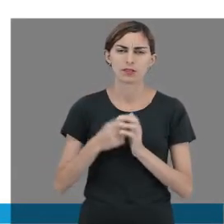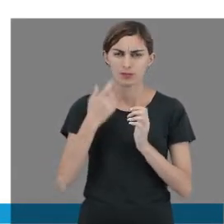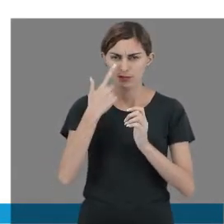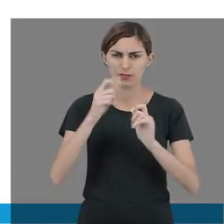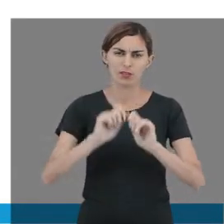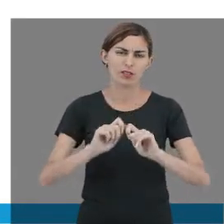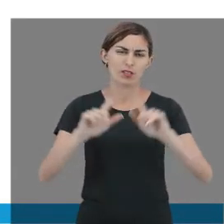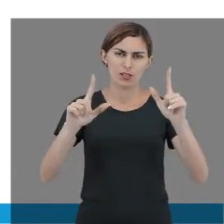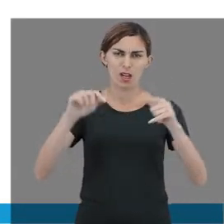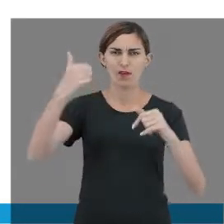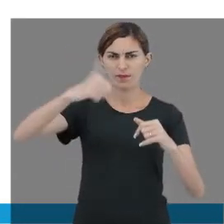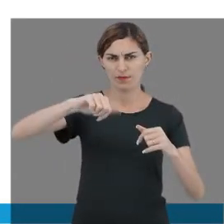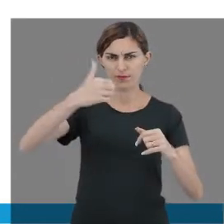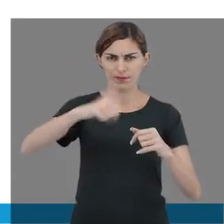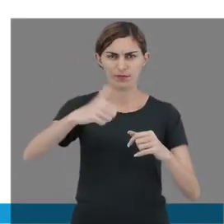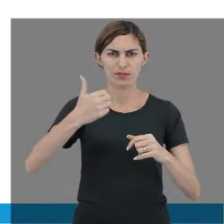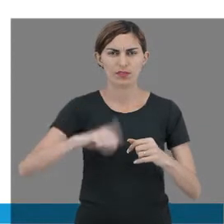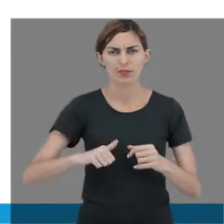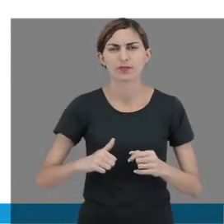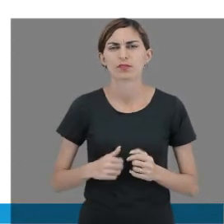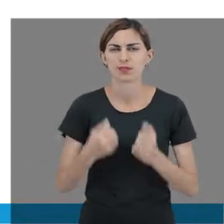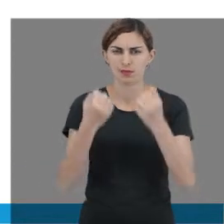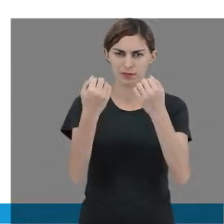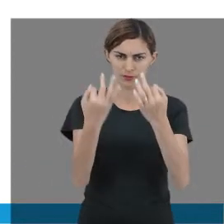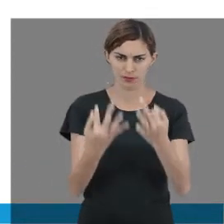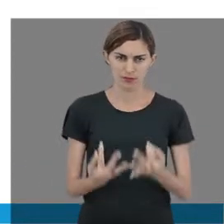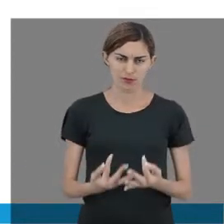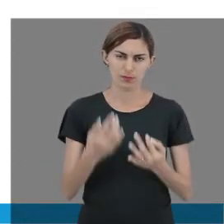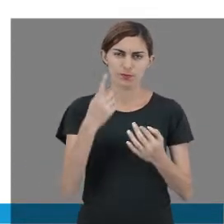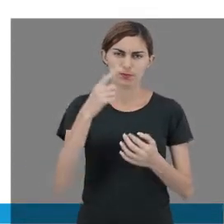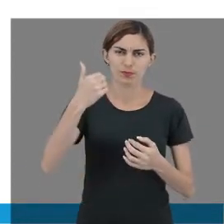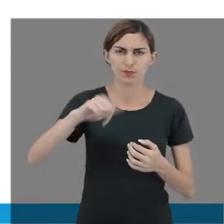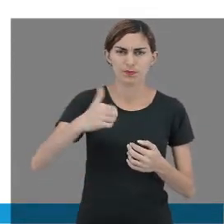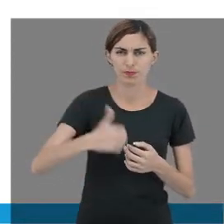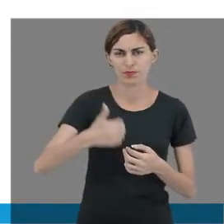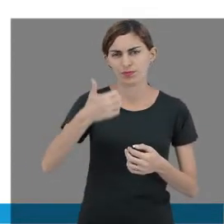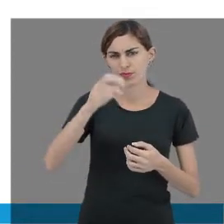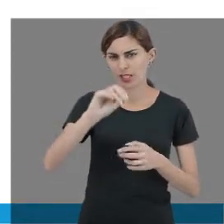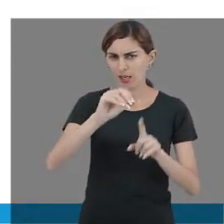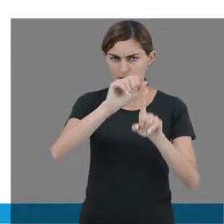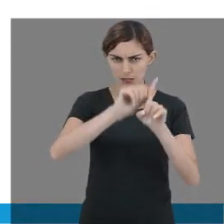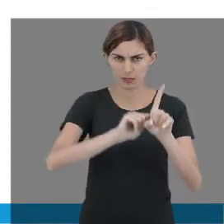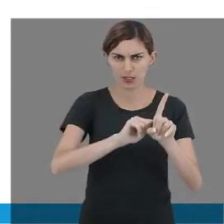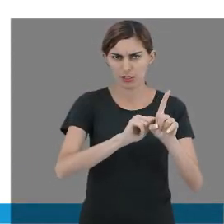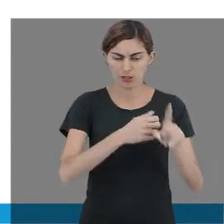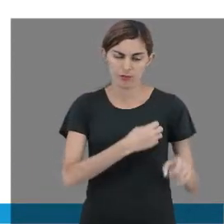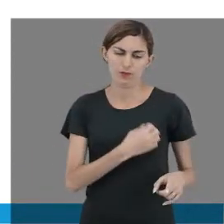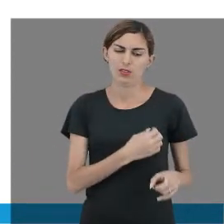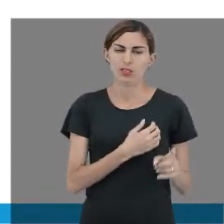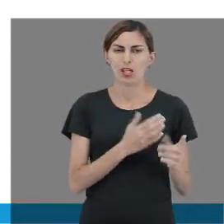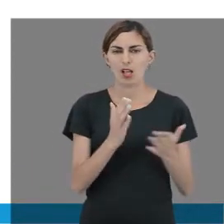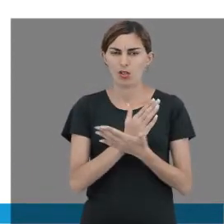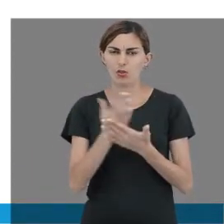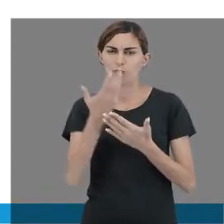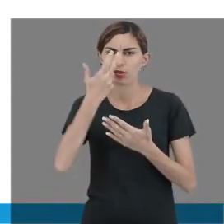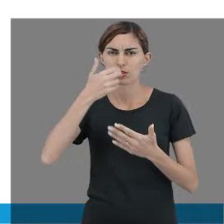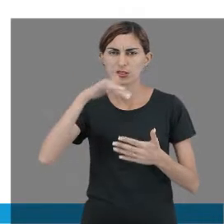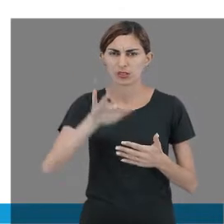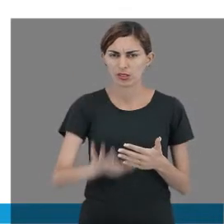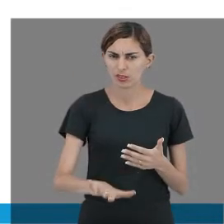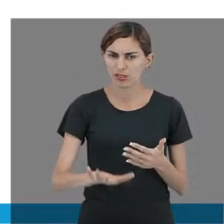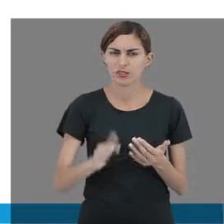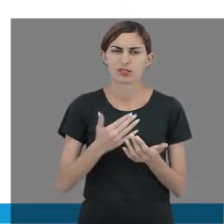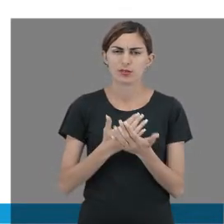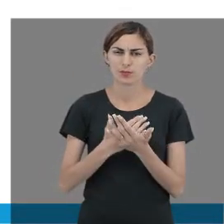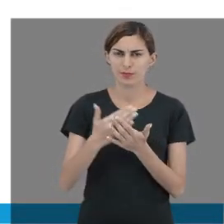Nessas avaliações que foi definido de fazer um follow-up em torno de 10 meses de vida, a gente viu que algumas crianças fizeram um quadro que